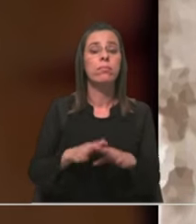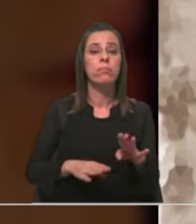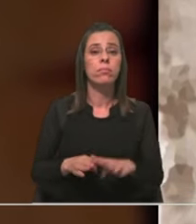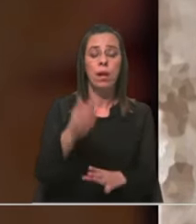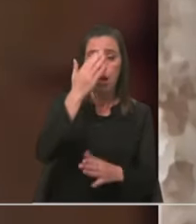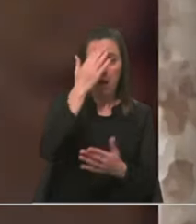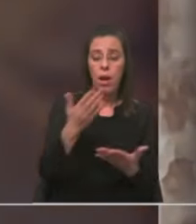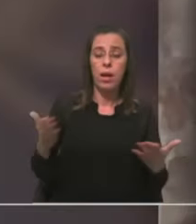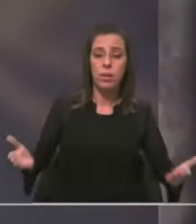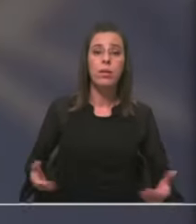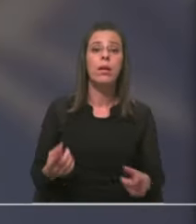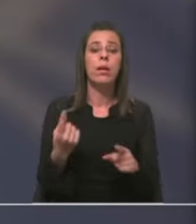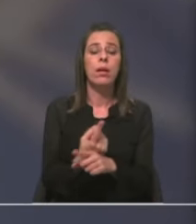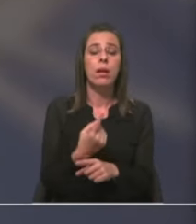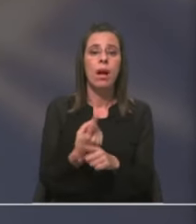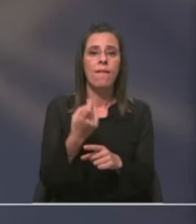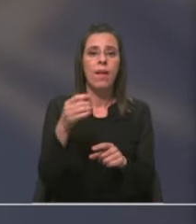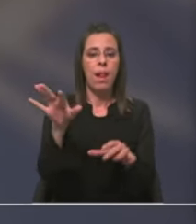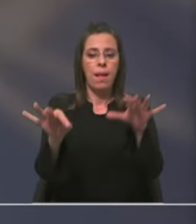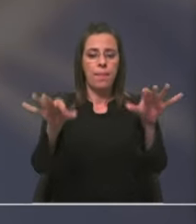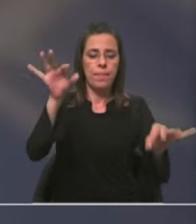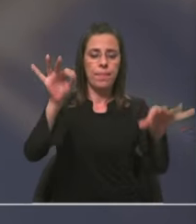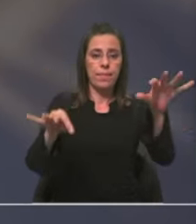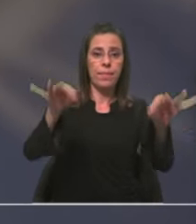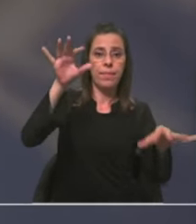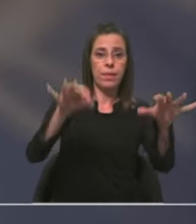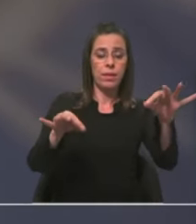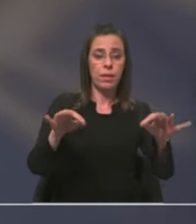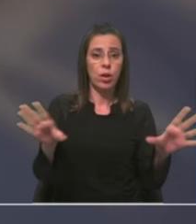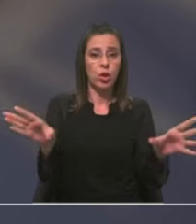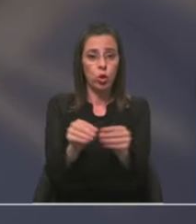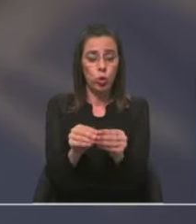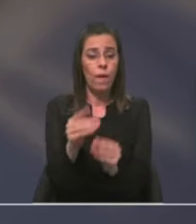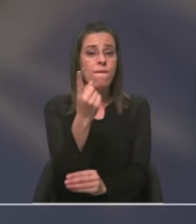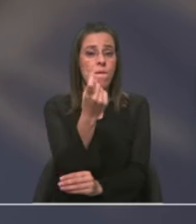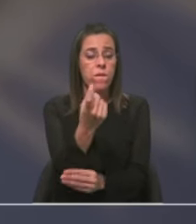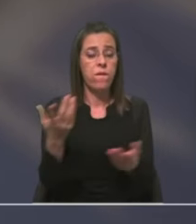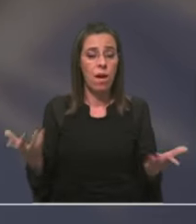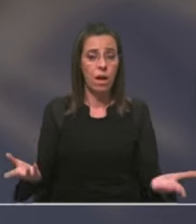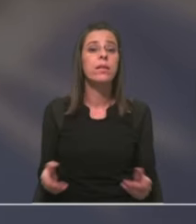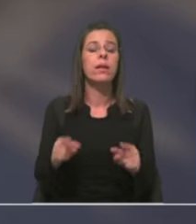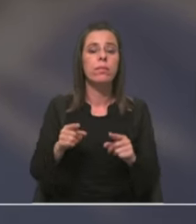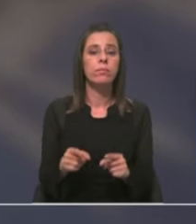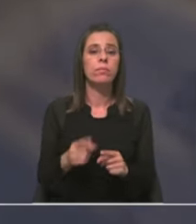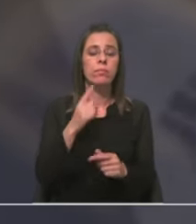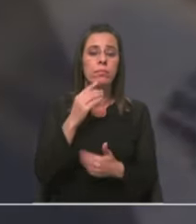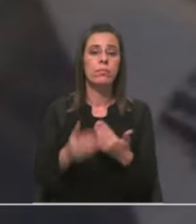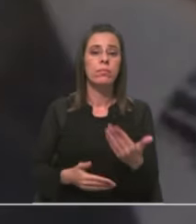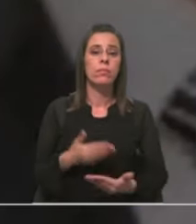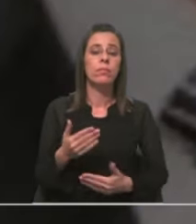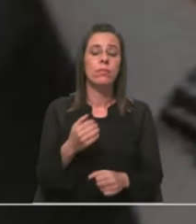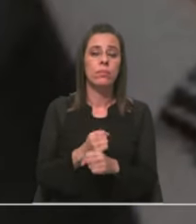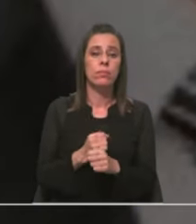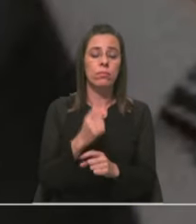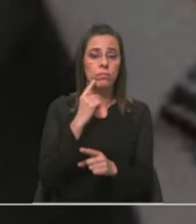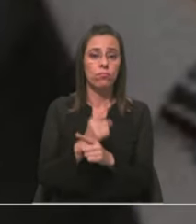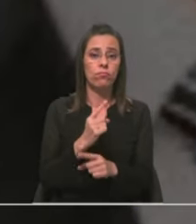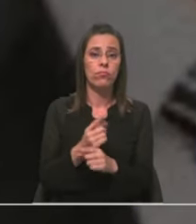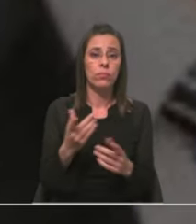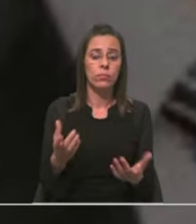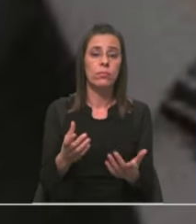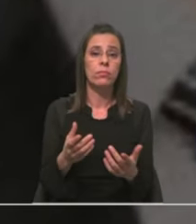acho que sim porque ainda está muitas pontas para serem juntas eh eles se continuam a fazer o trabalho deles a